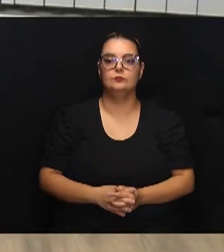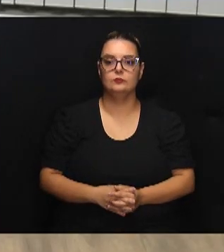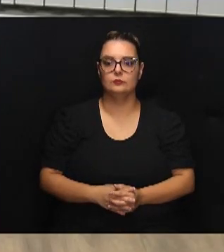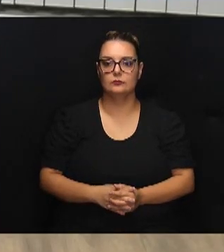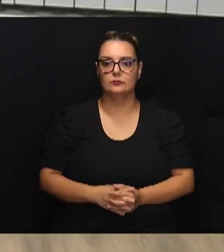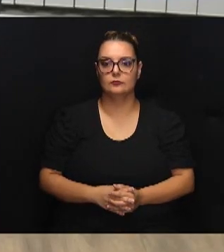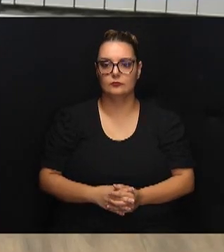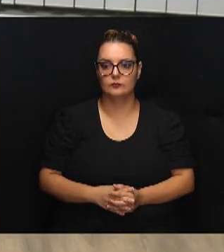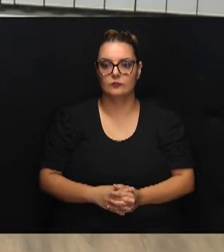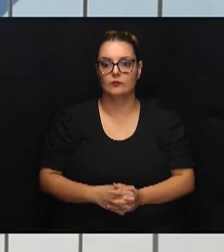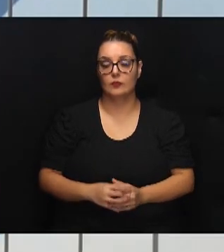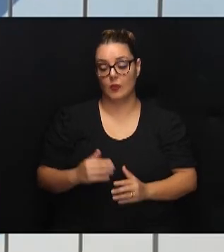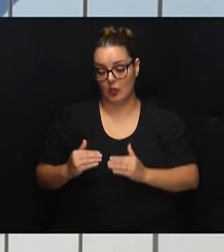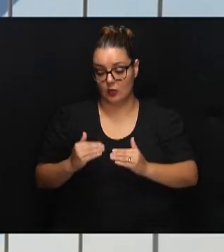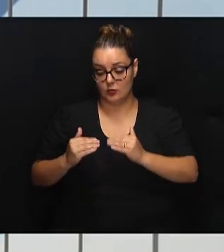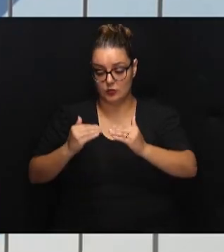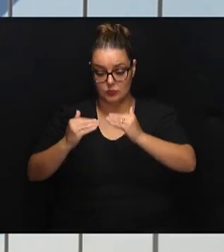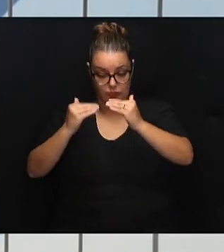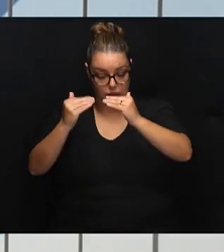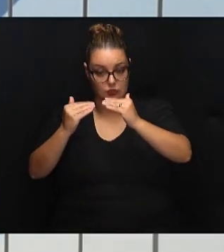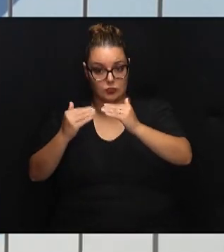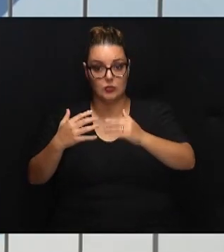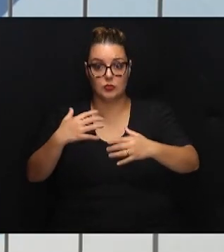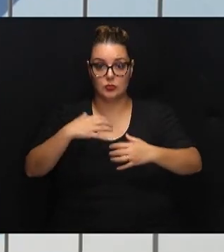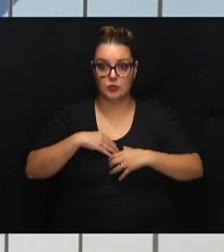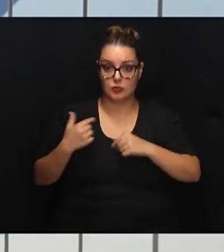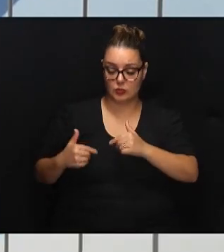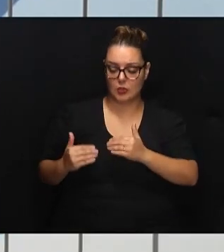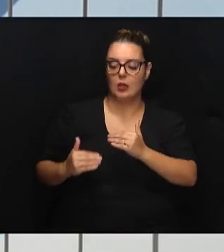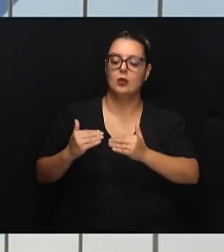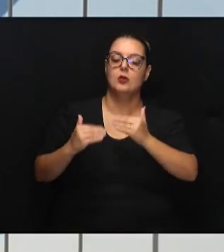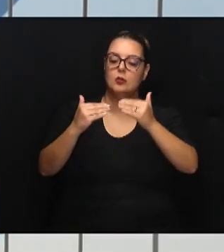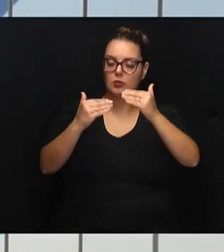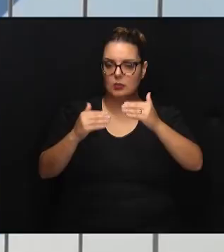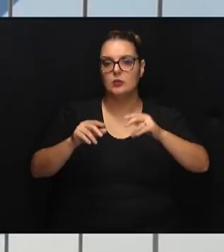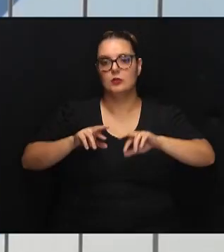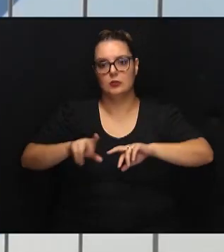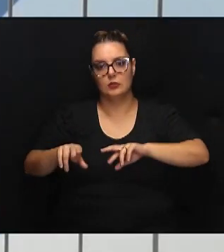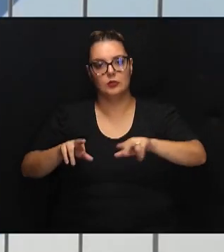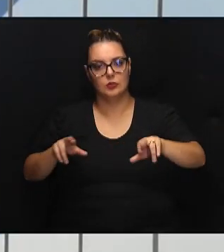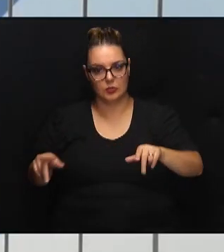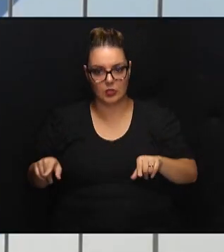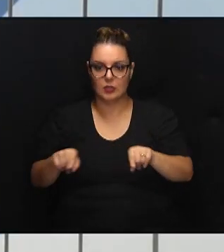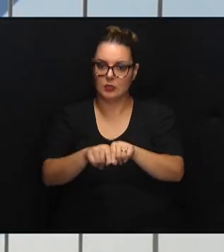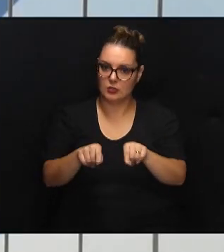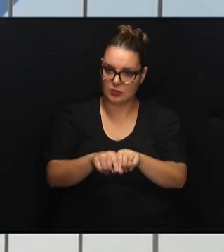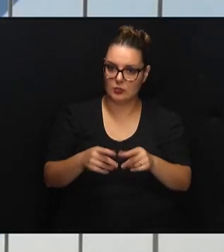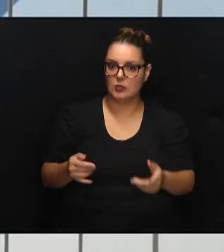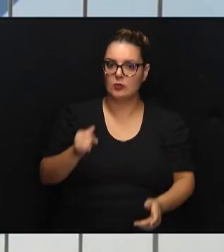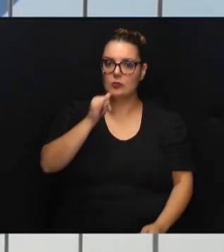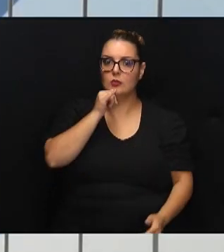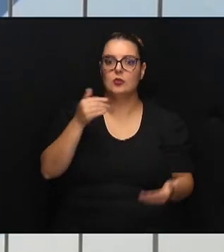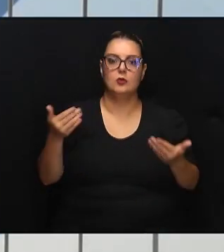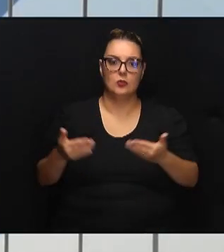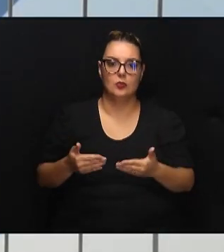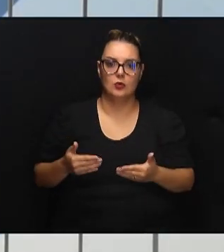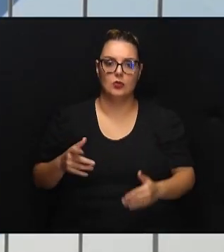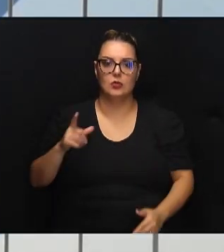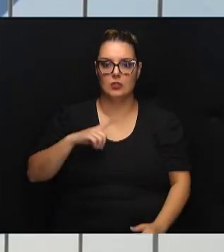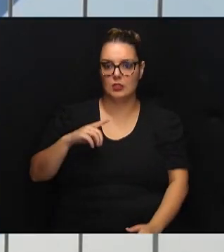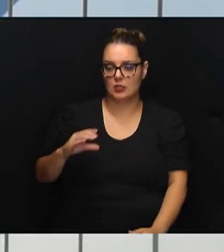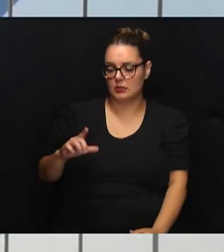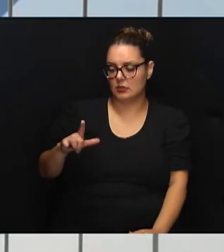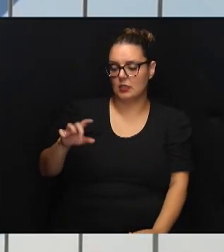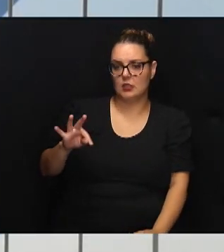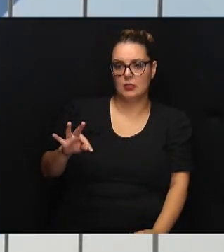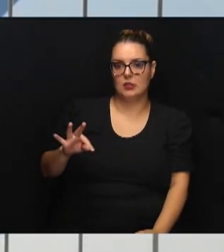a gente vai evoluindo, as formas de trabalho também elas vão se diferenciando. Então, por exemplo, hoje a gente tem a CLT, mas a gente